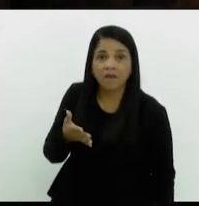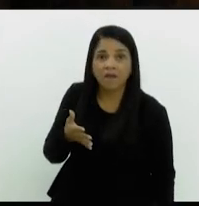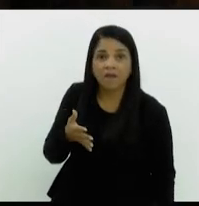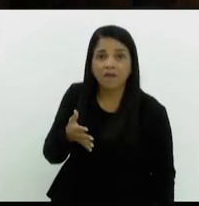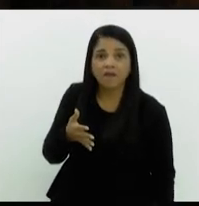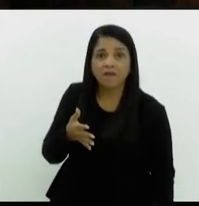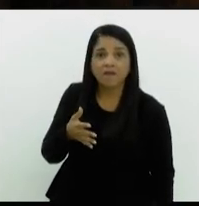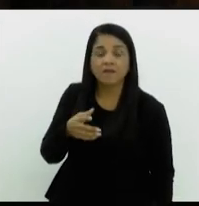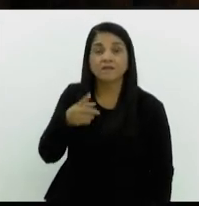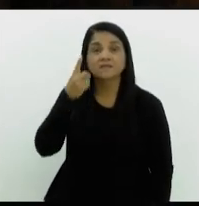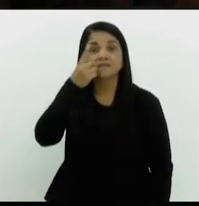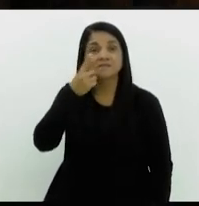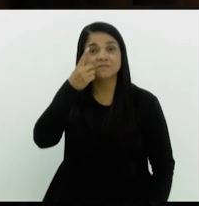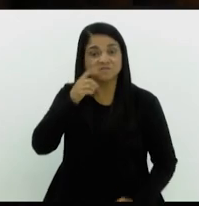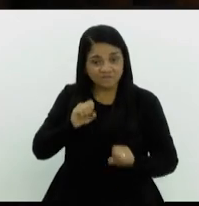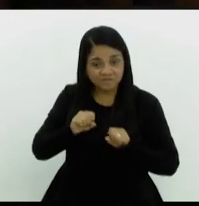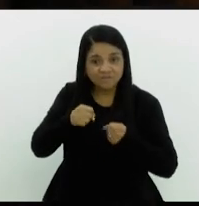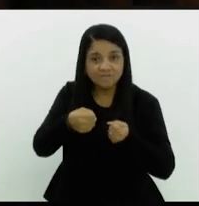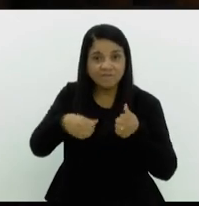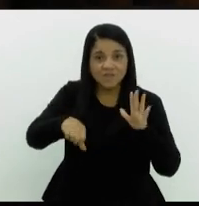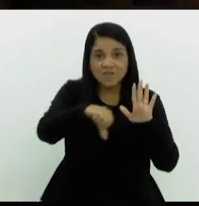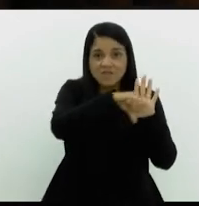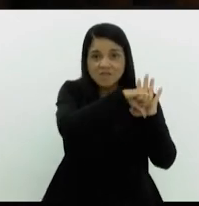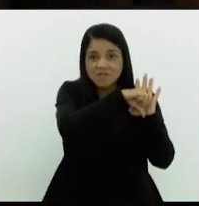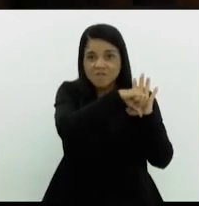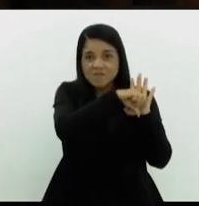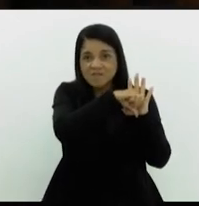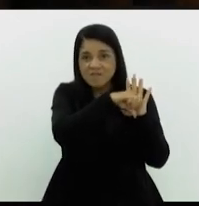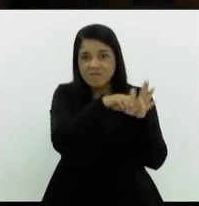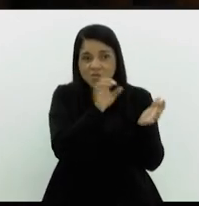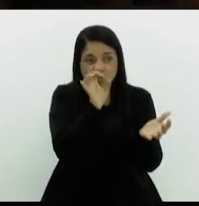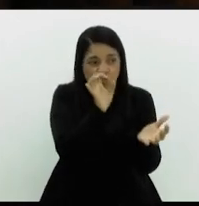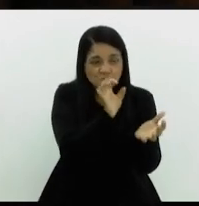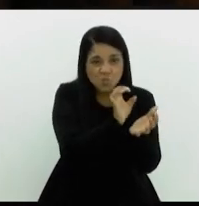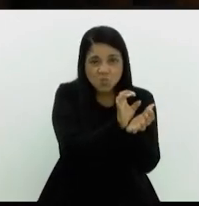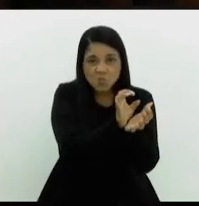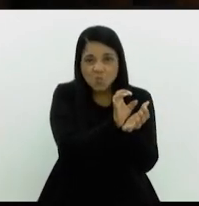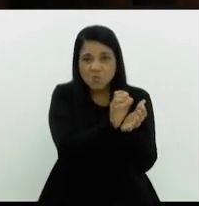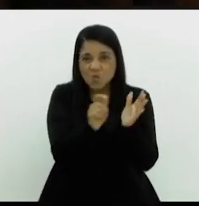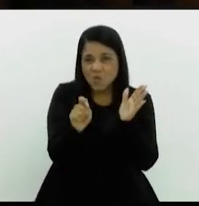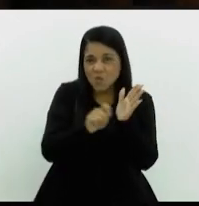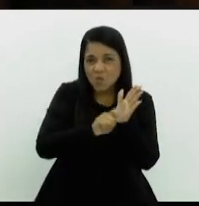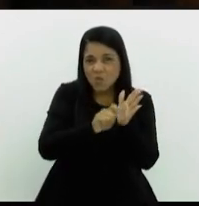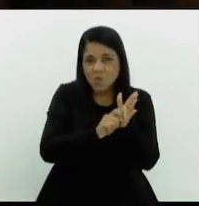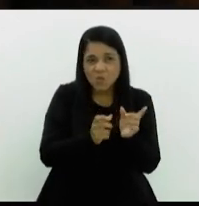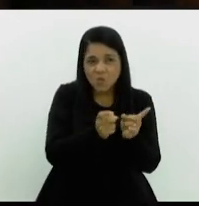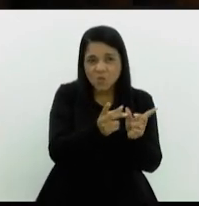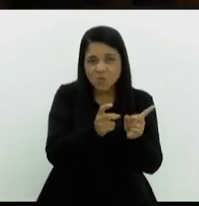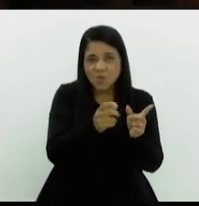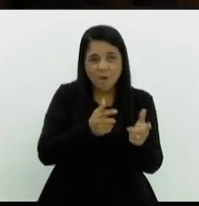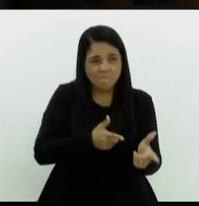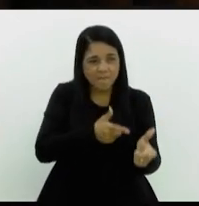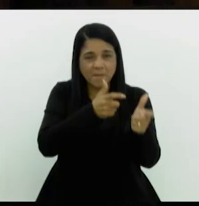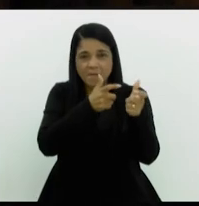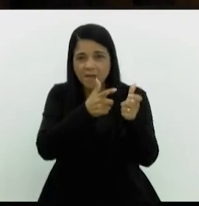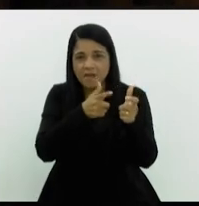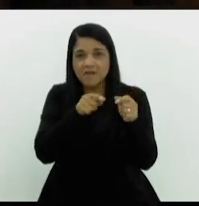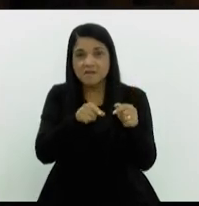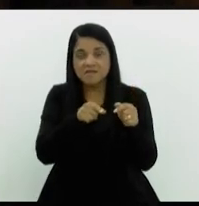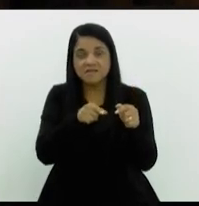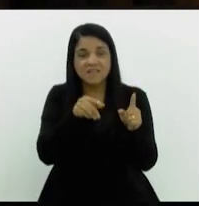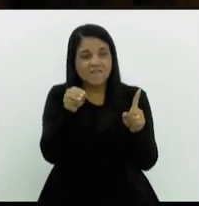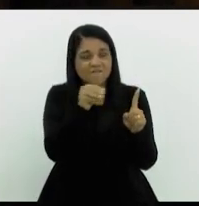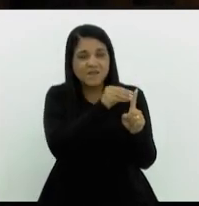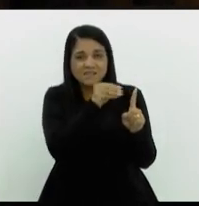que saiu em defesa do crime organizado, que saiu em defesa da flexibilização